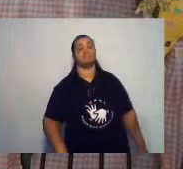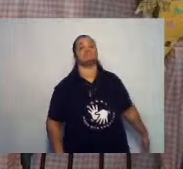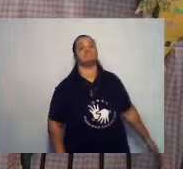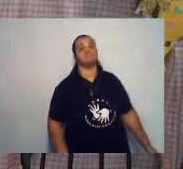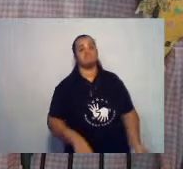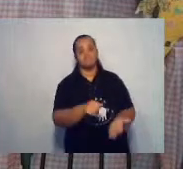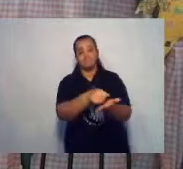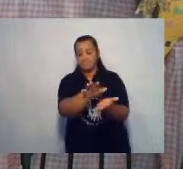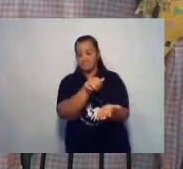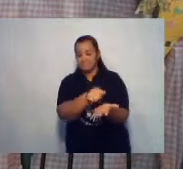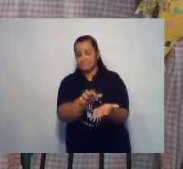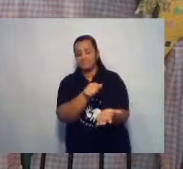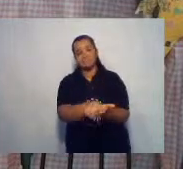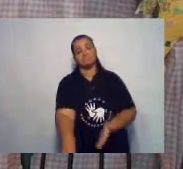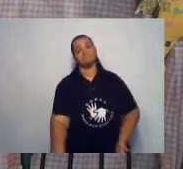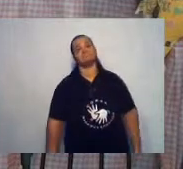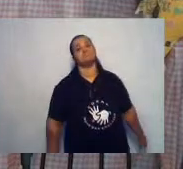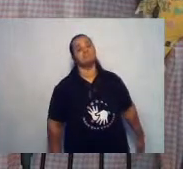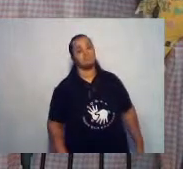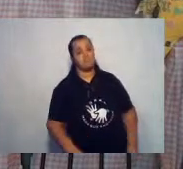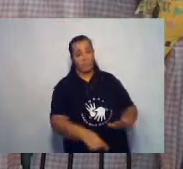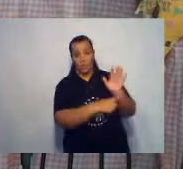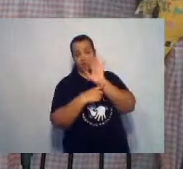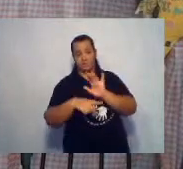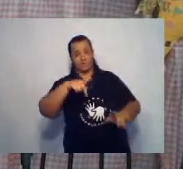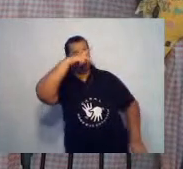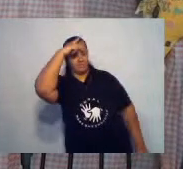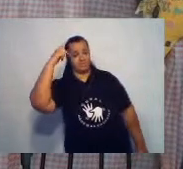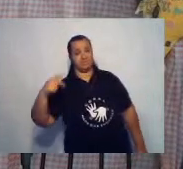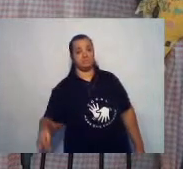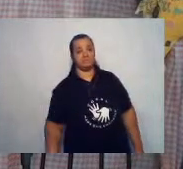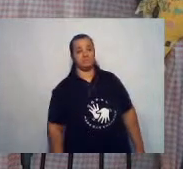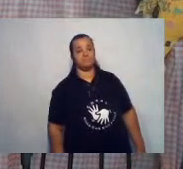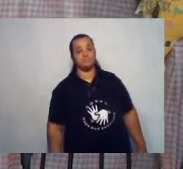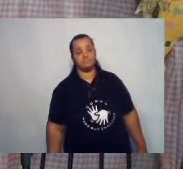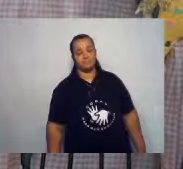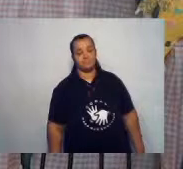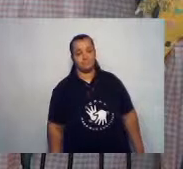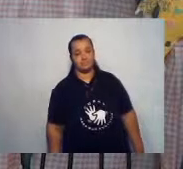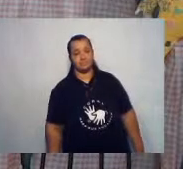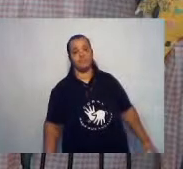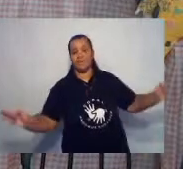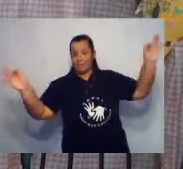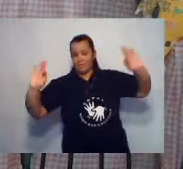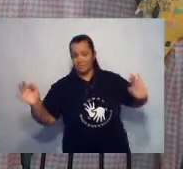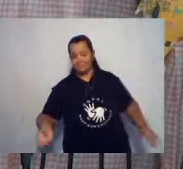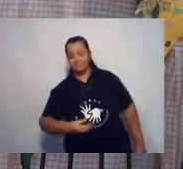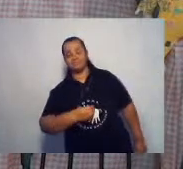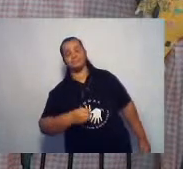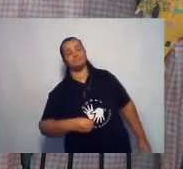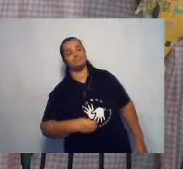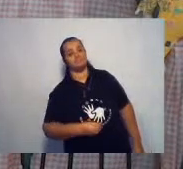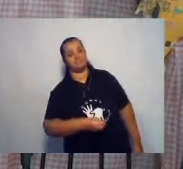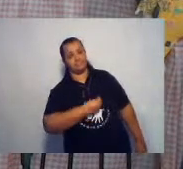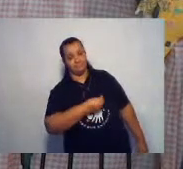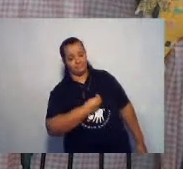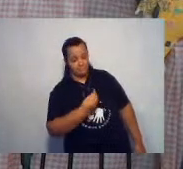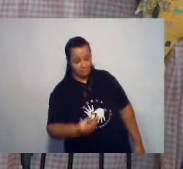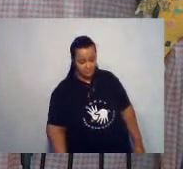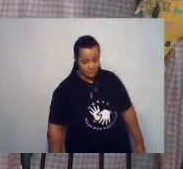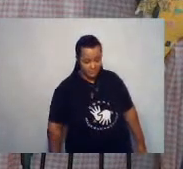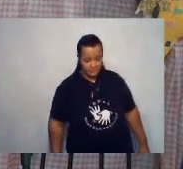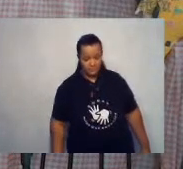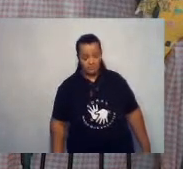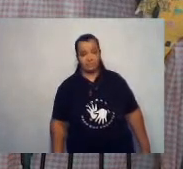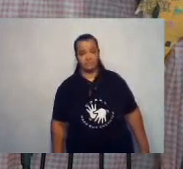pra acompanhar a gente e principalmente pra gente poder ajudar várias pessoas aí doando, né? Com certeza, nós vamos ficar muito felizes, né, em saber que,